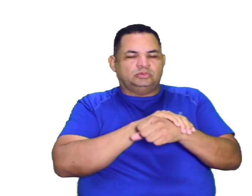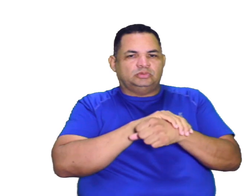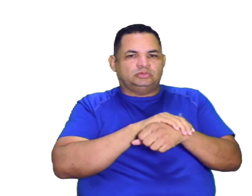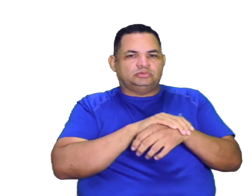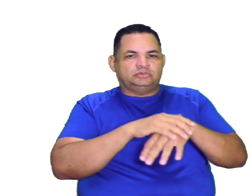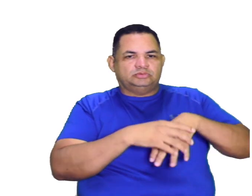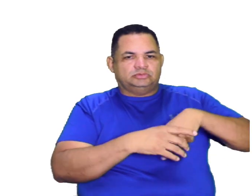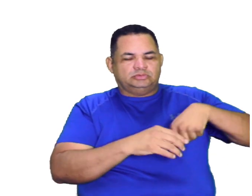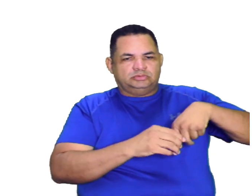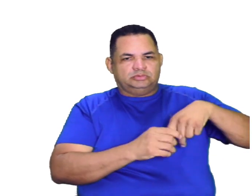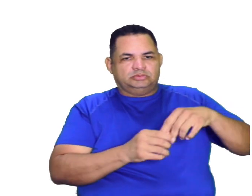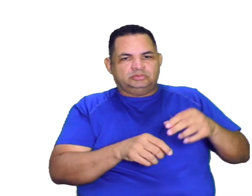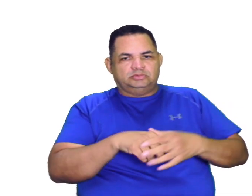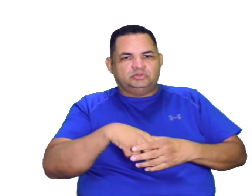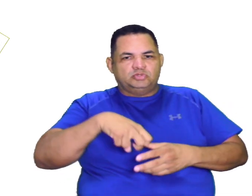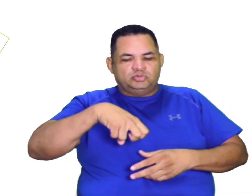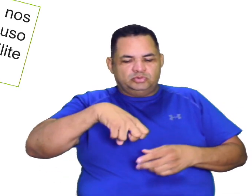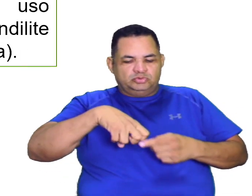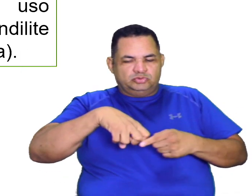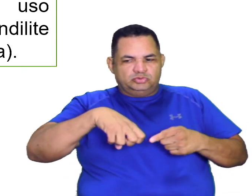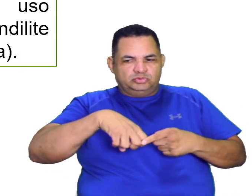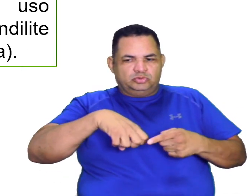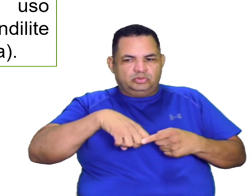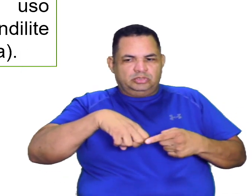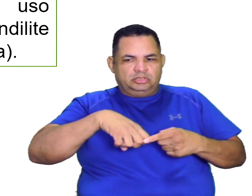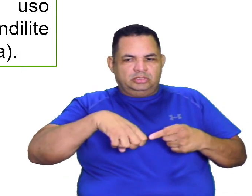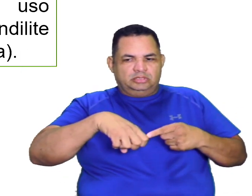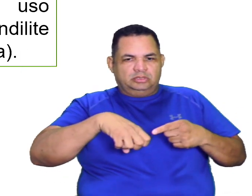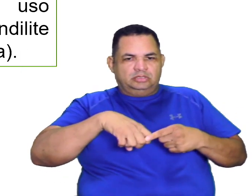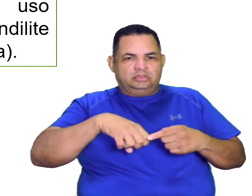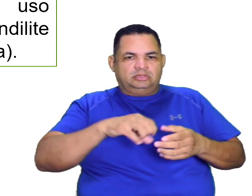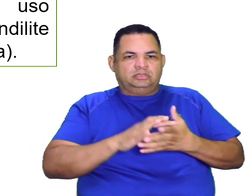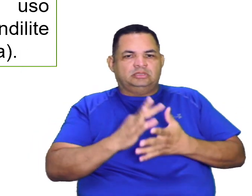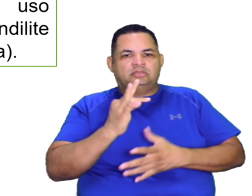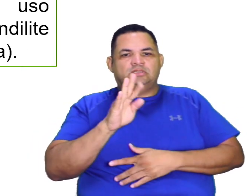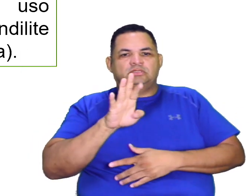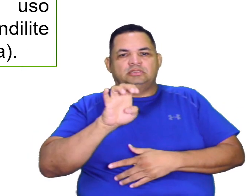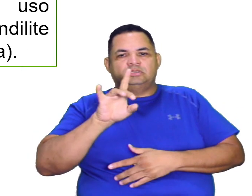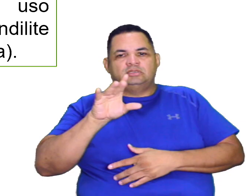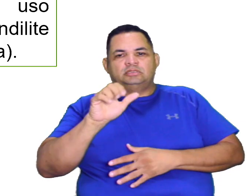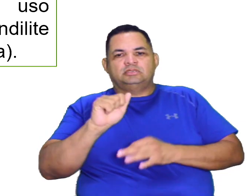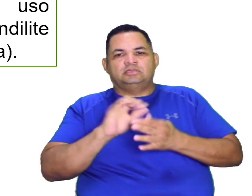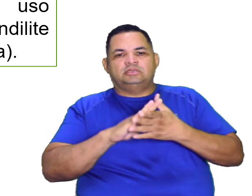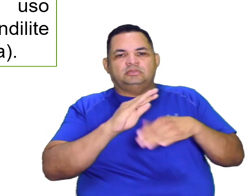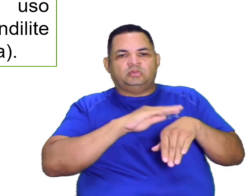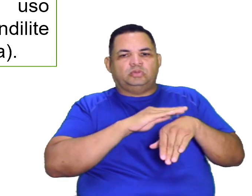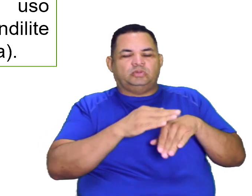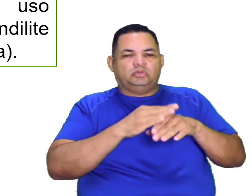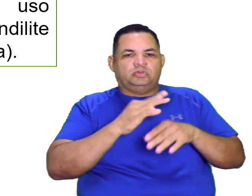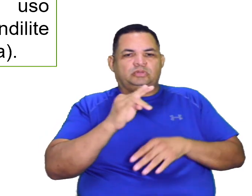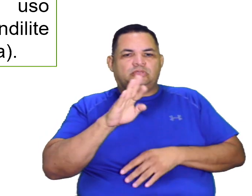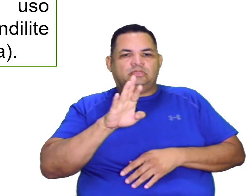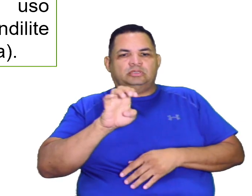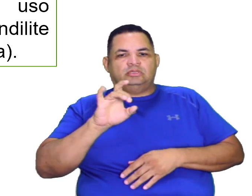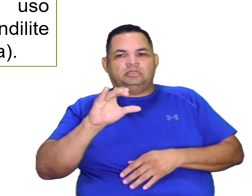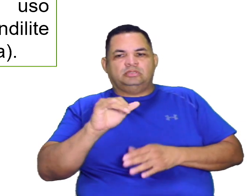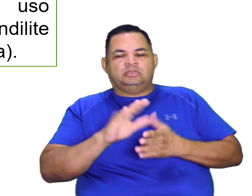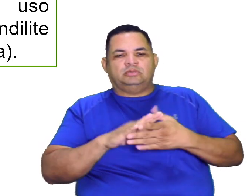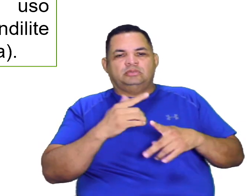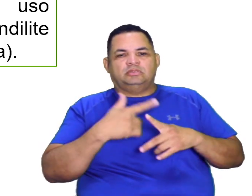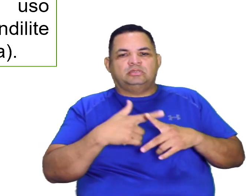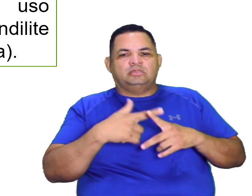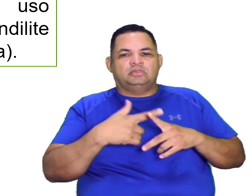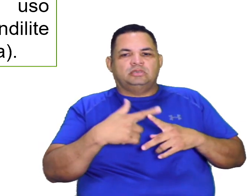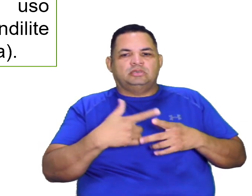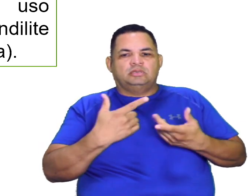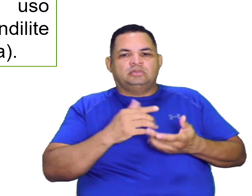os tornozelos e joelho. Falei a respeito das tendinites, como inflamações nos tendões, devido ao